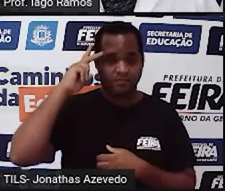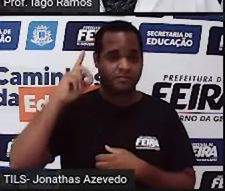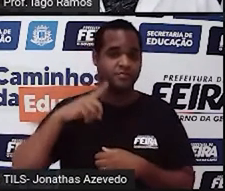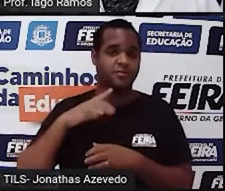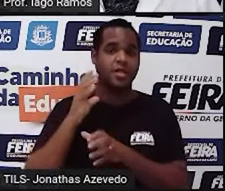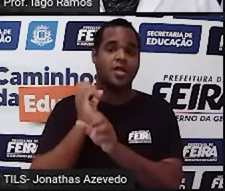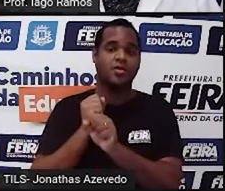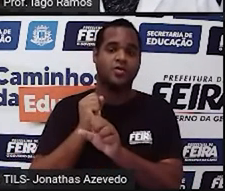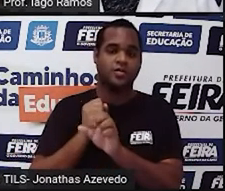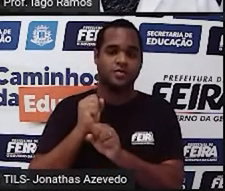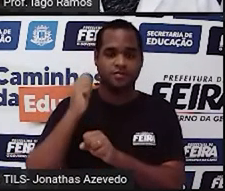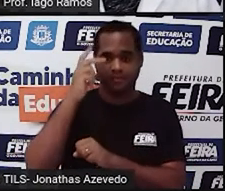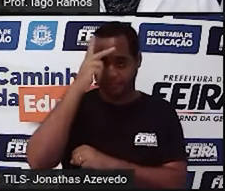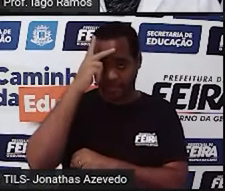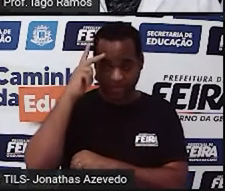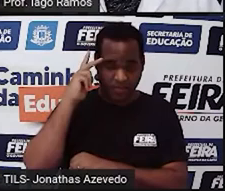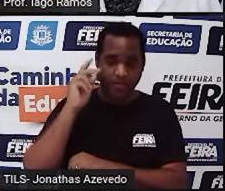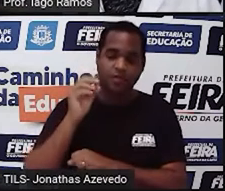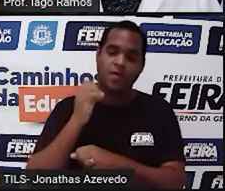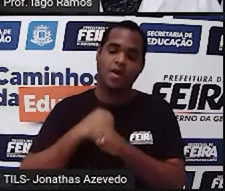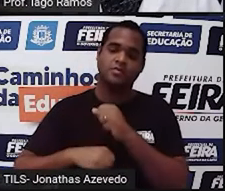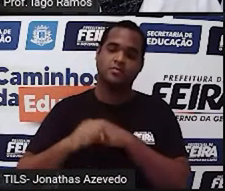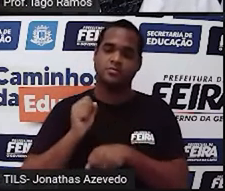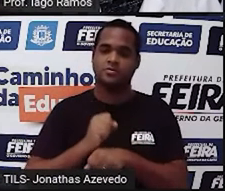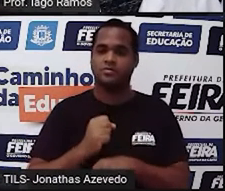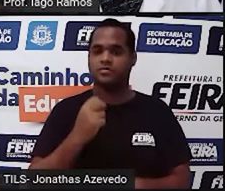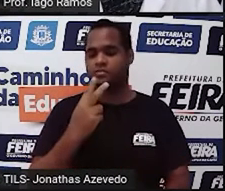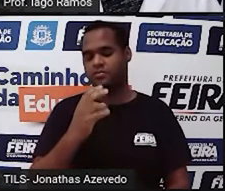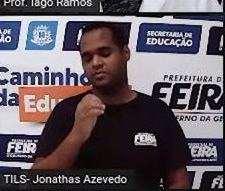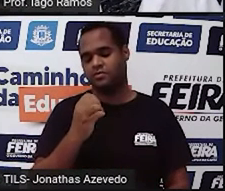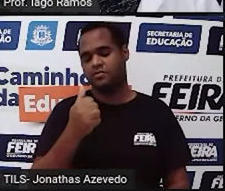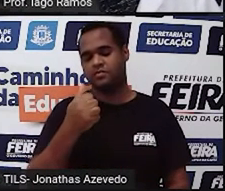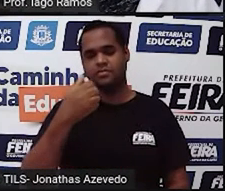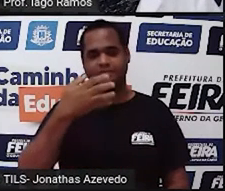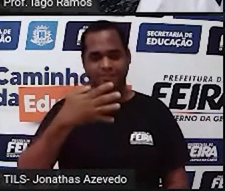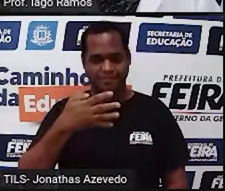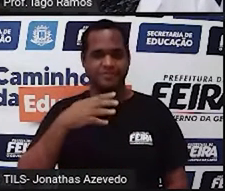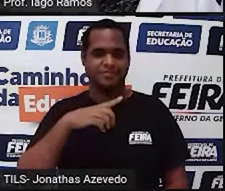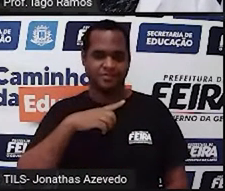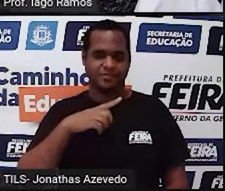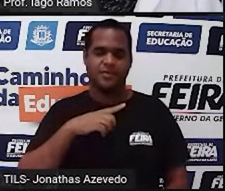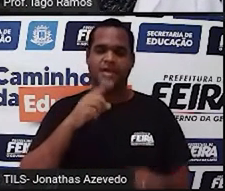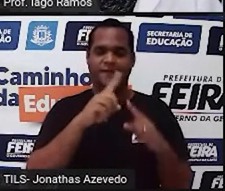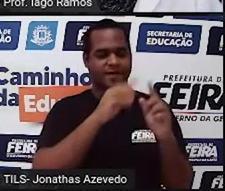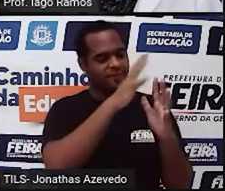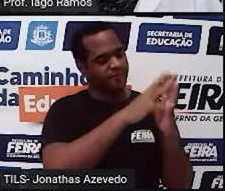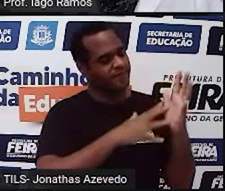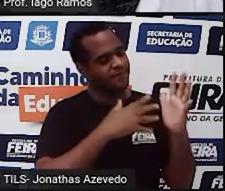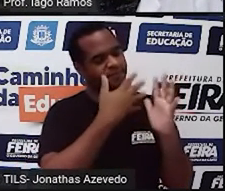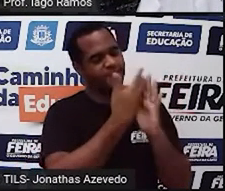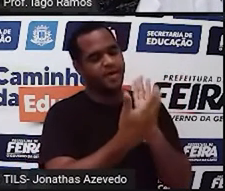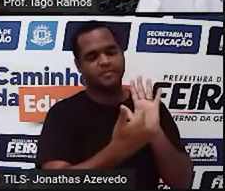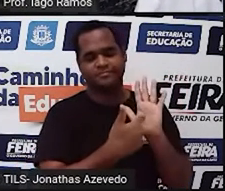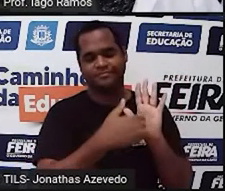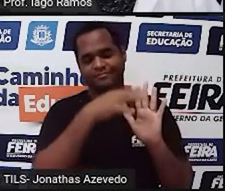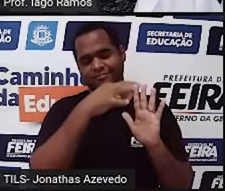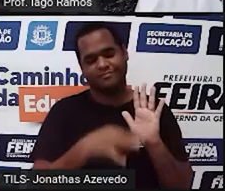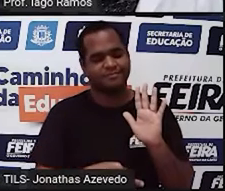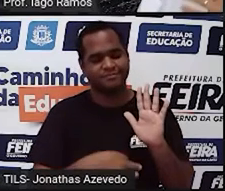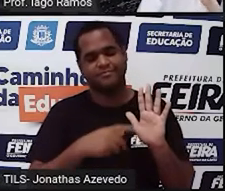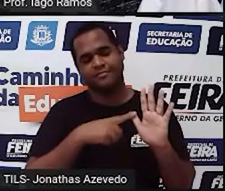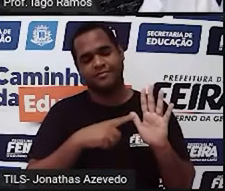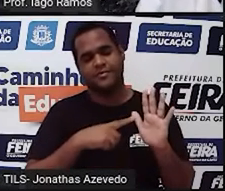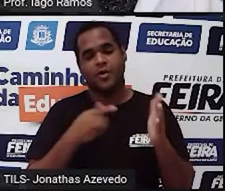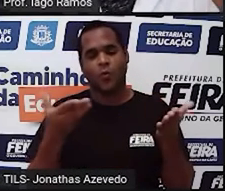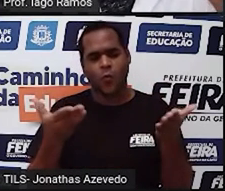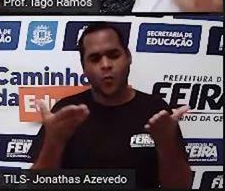pessoas foi lá no ano de 2014 como aparece ali na tabela com certeza